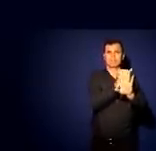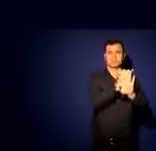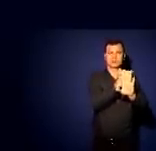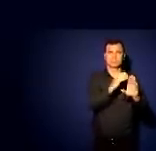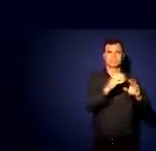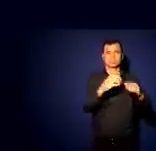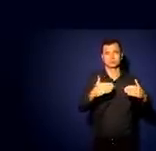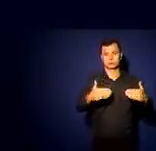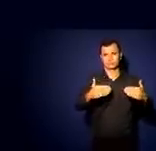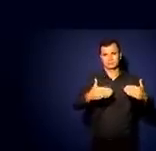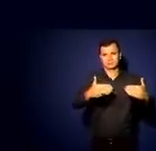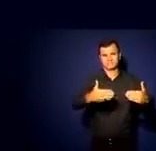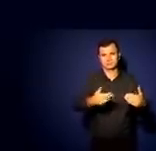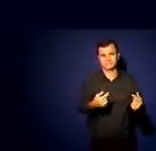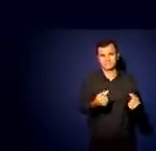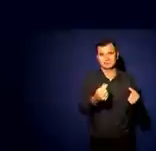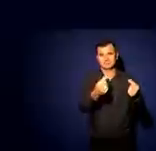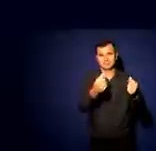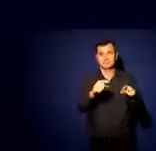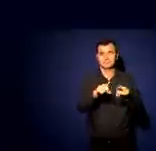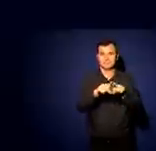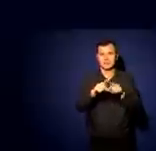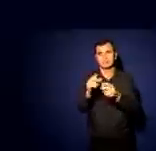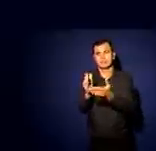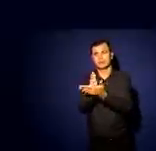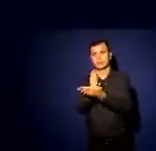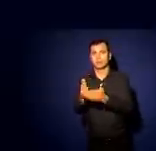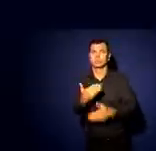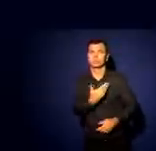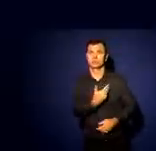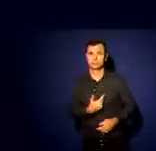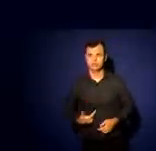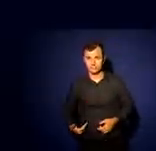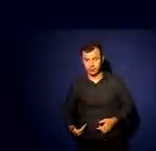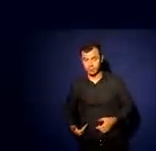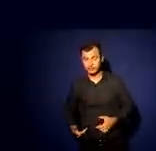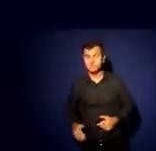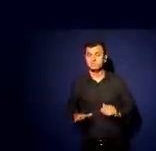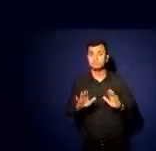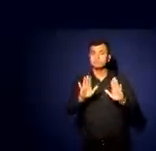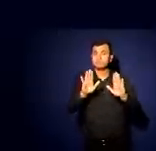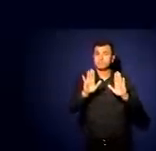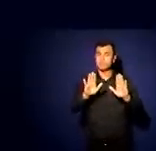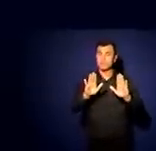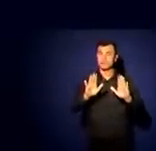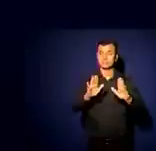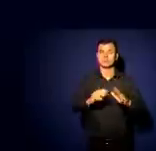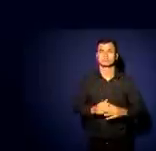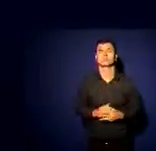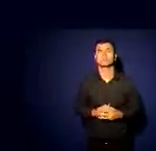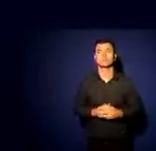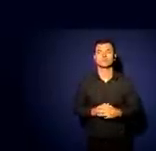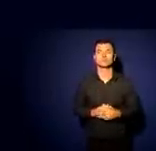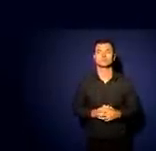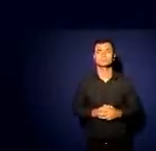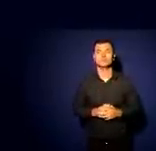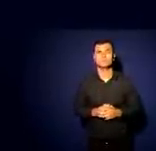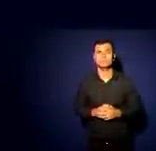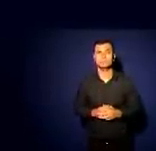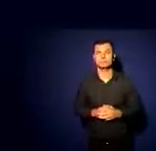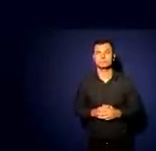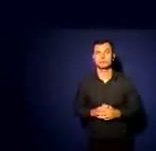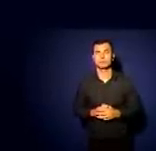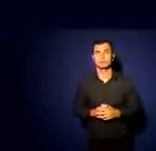e com parte do governo mas é inegável que a gente não tem ainda um